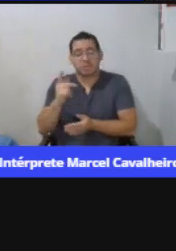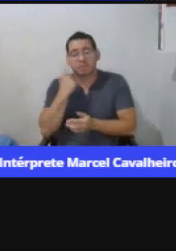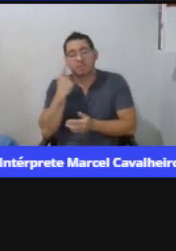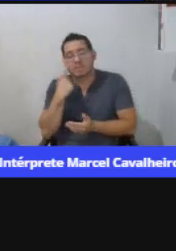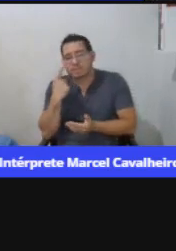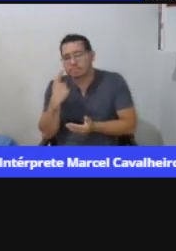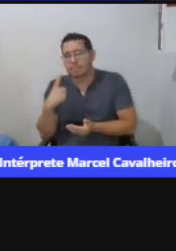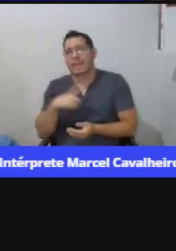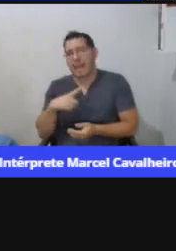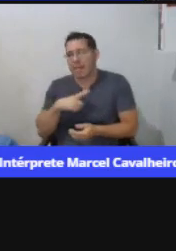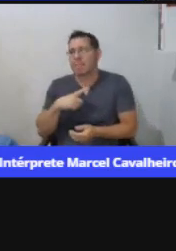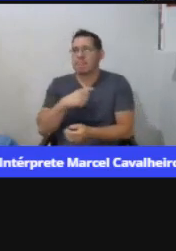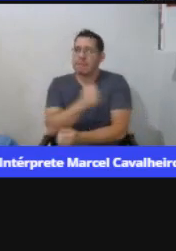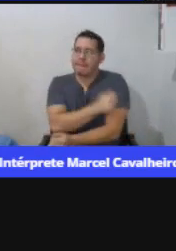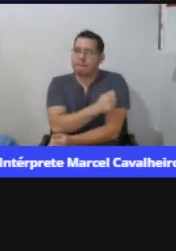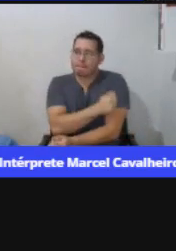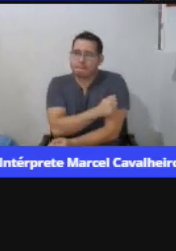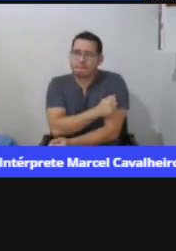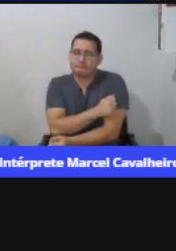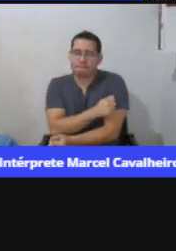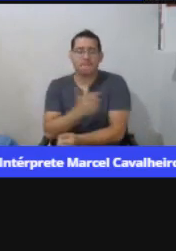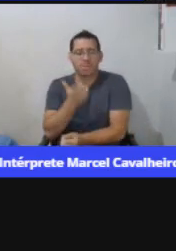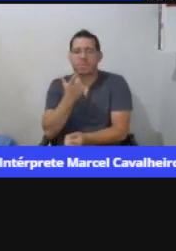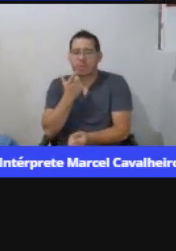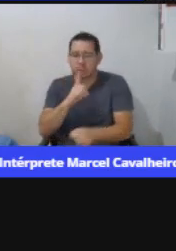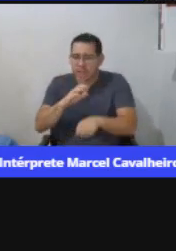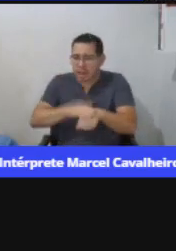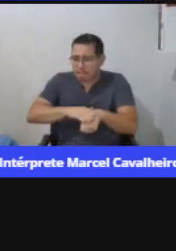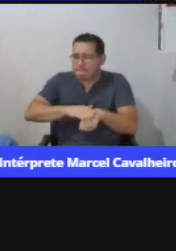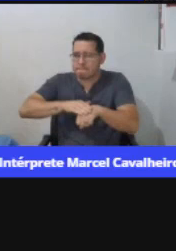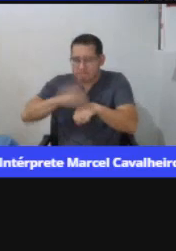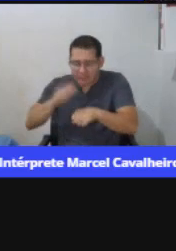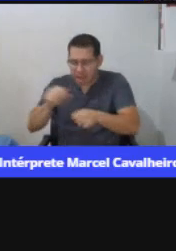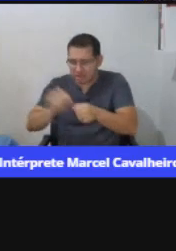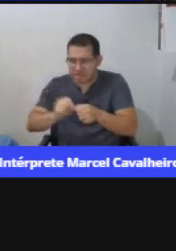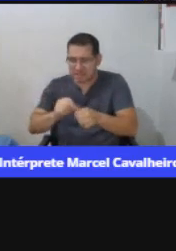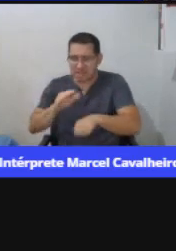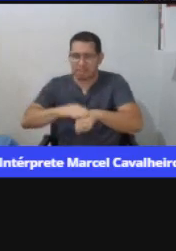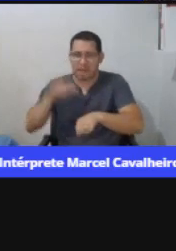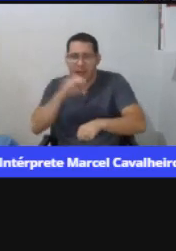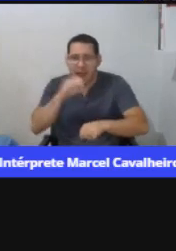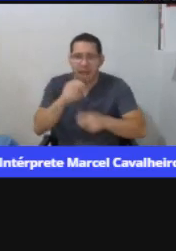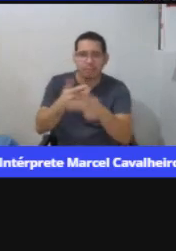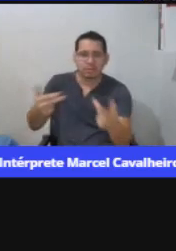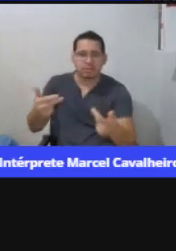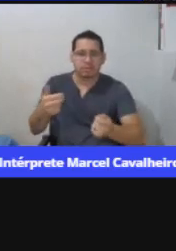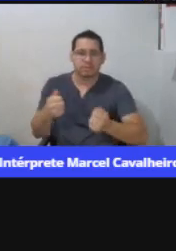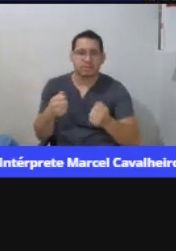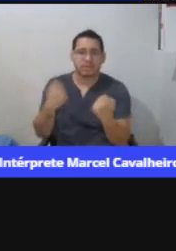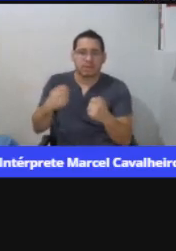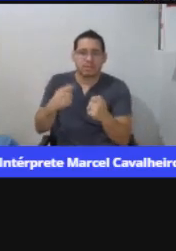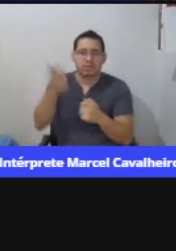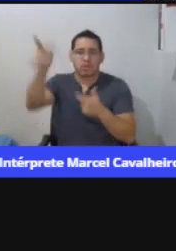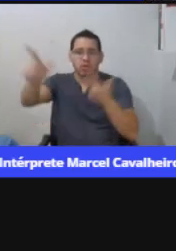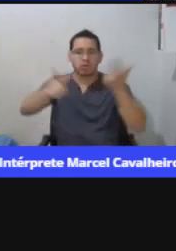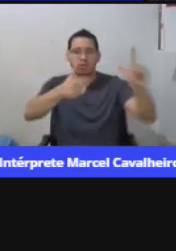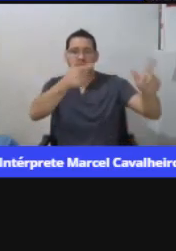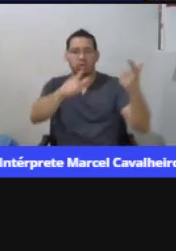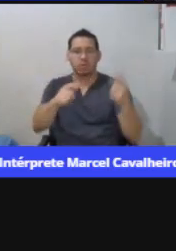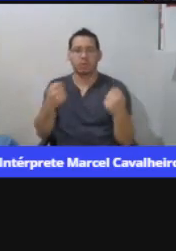mais hábeis, mais ativos, mais rápidos, eles precisam de outras atividades para